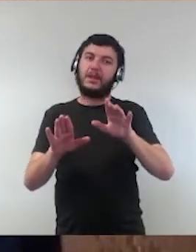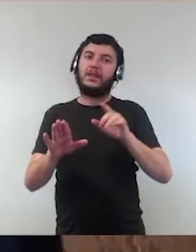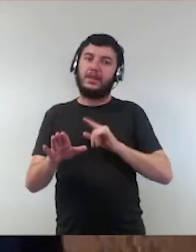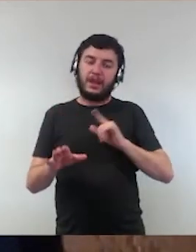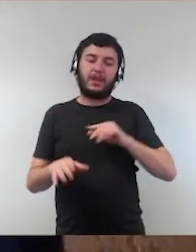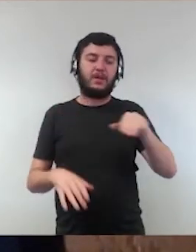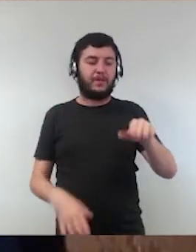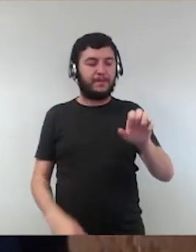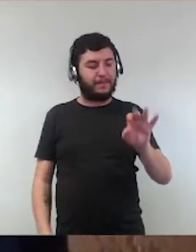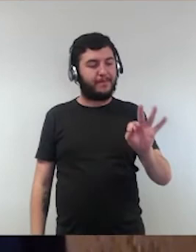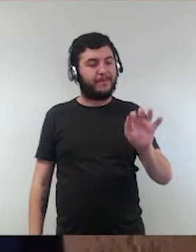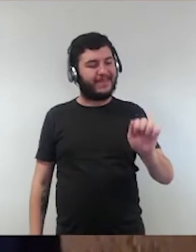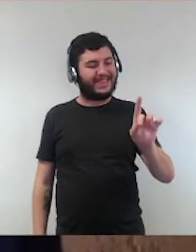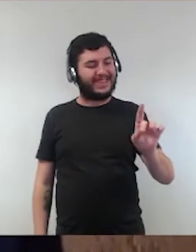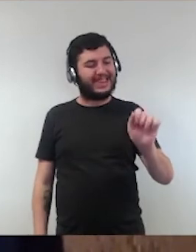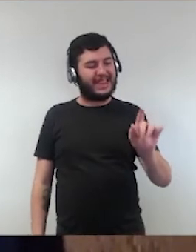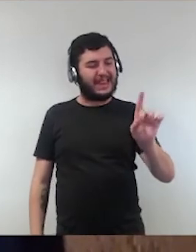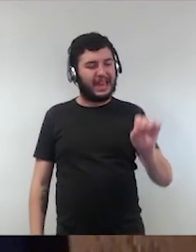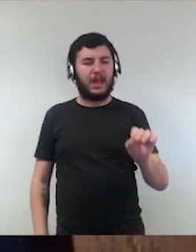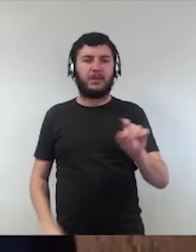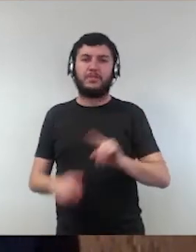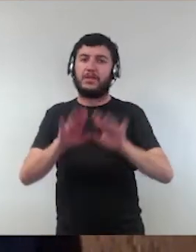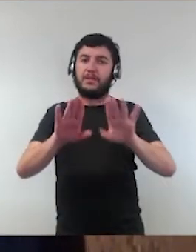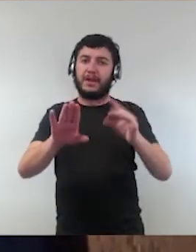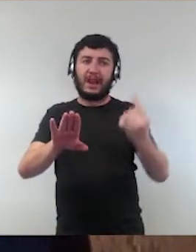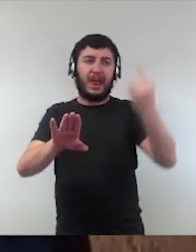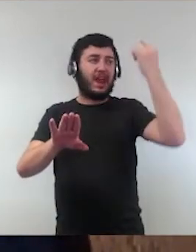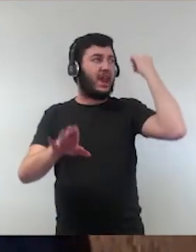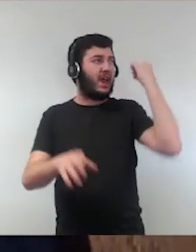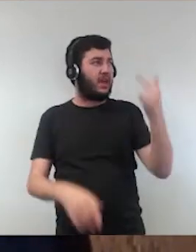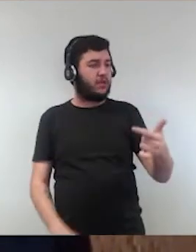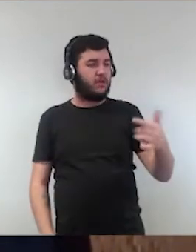2013, ficou claro, primeiro, Edward